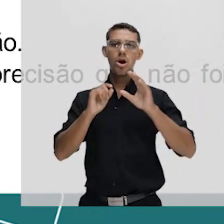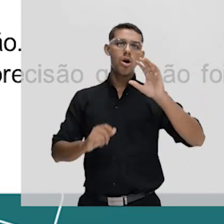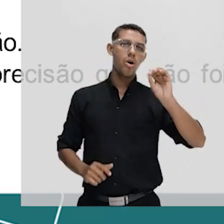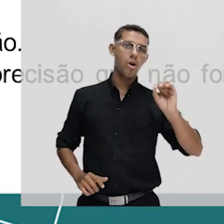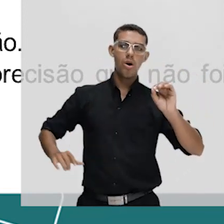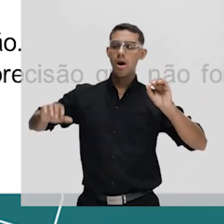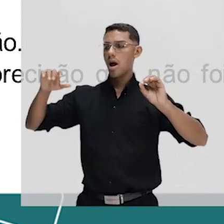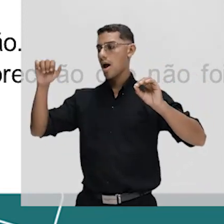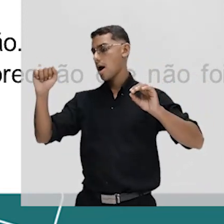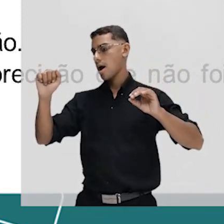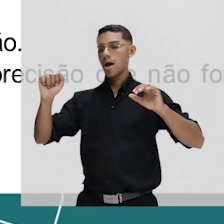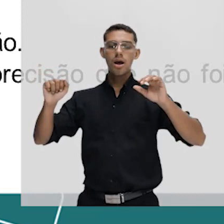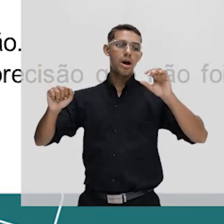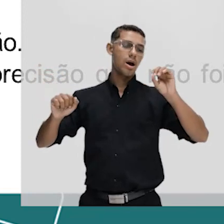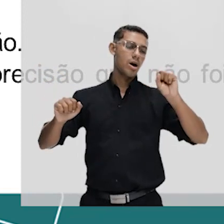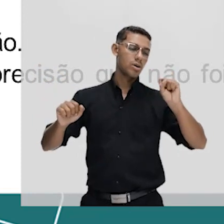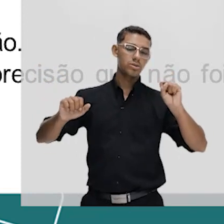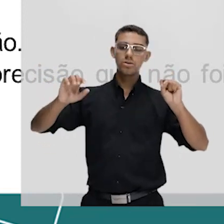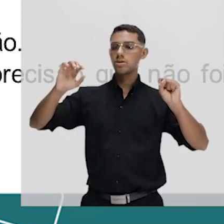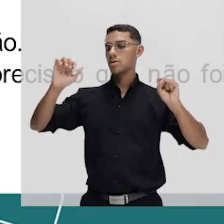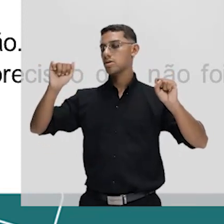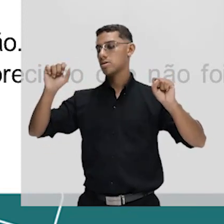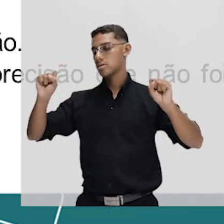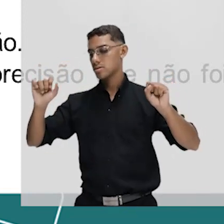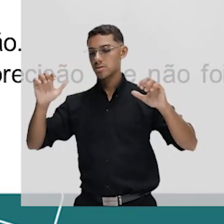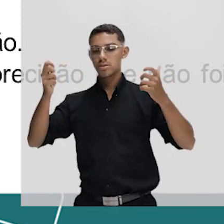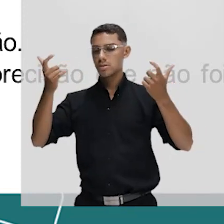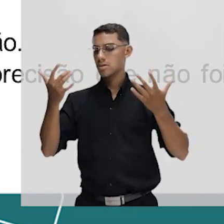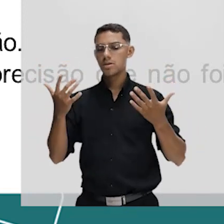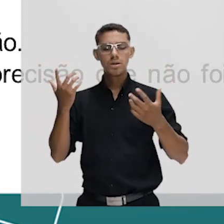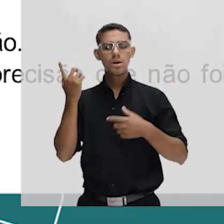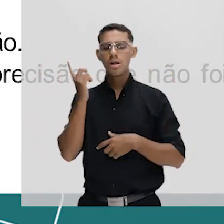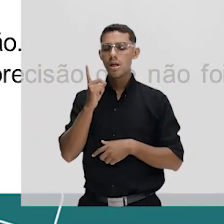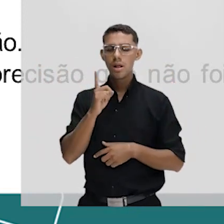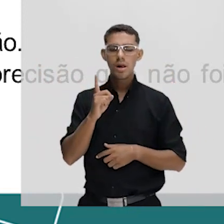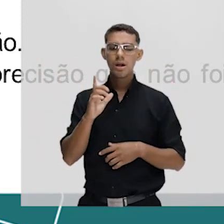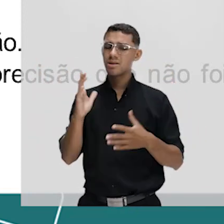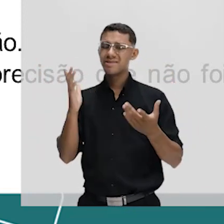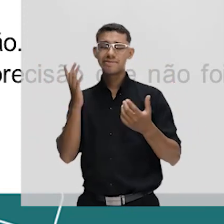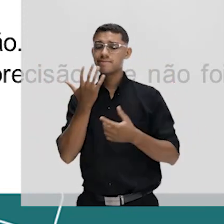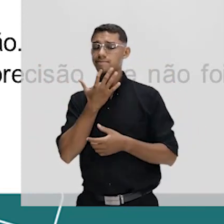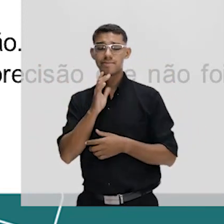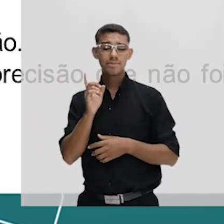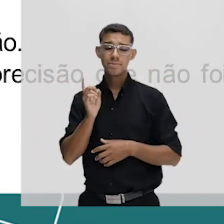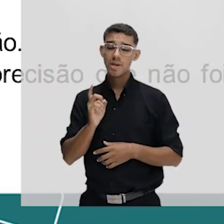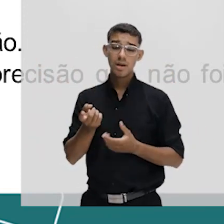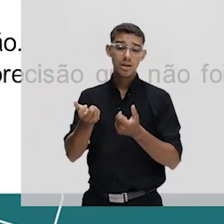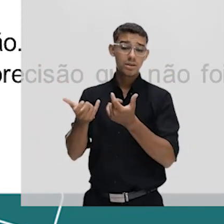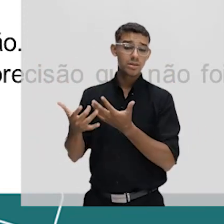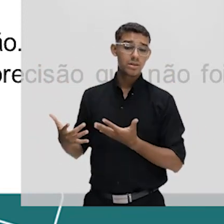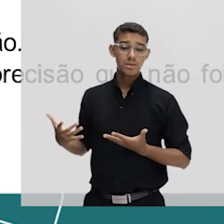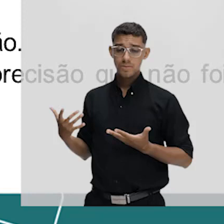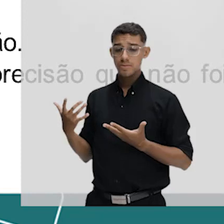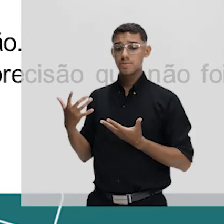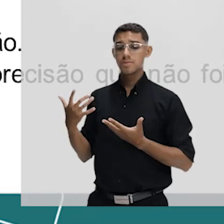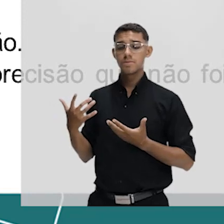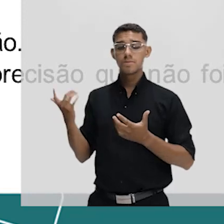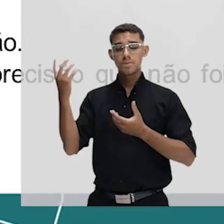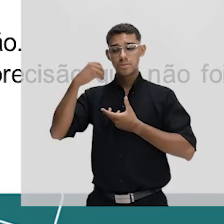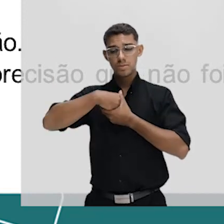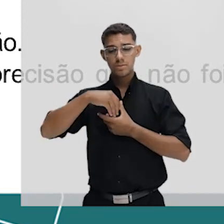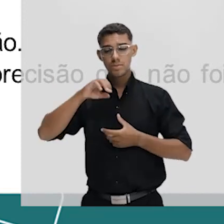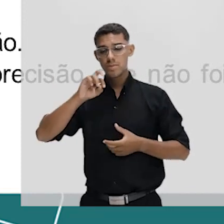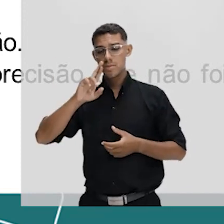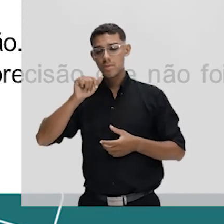a, os, as, e quando a gente não define, ele não fica bem preciso, não fica bem especificado na oração,